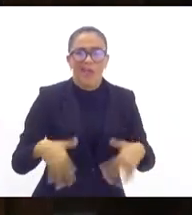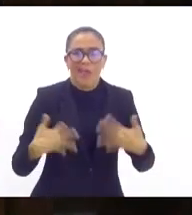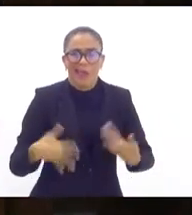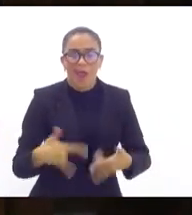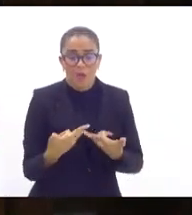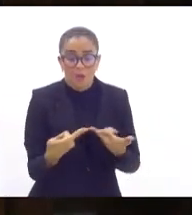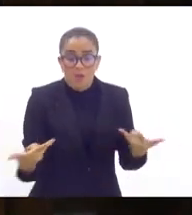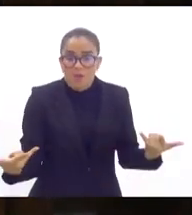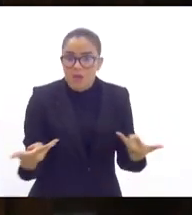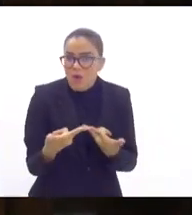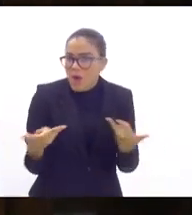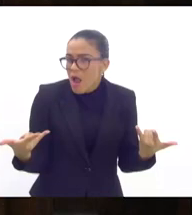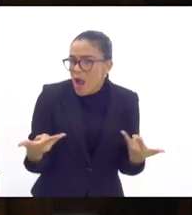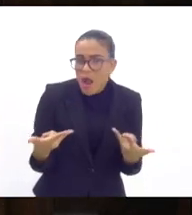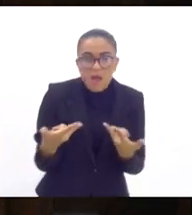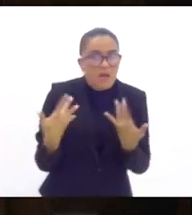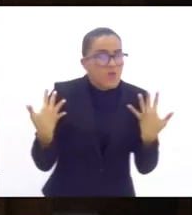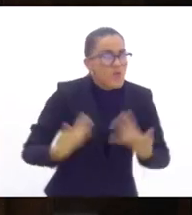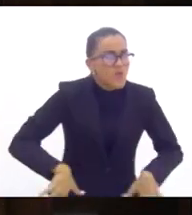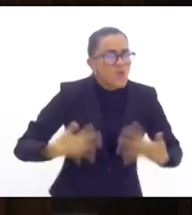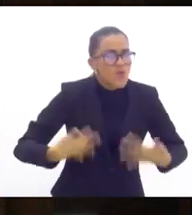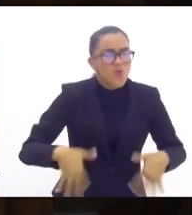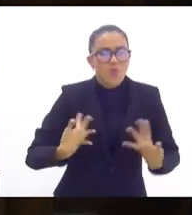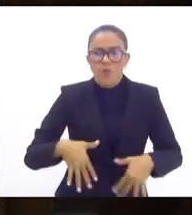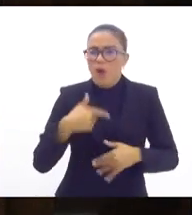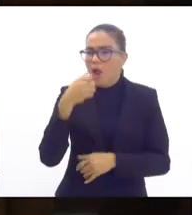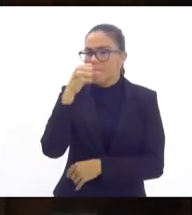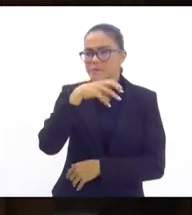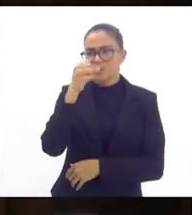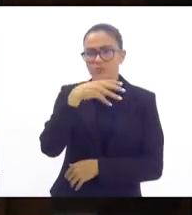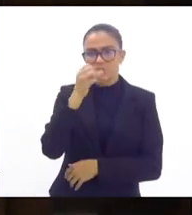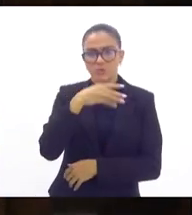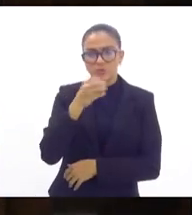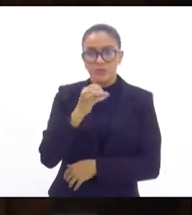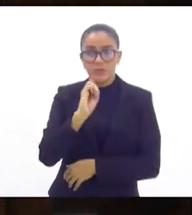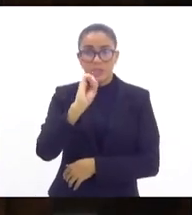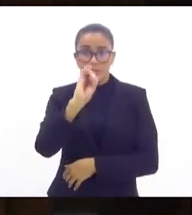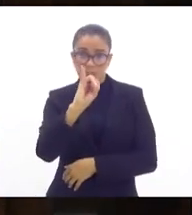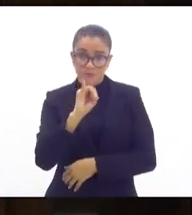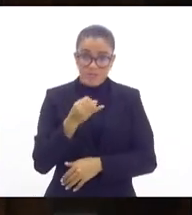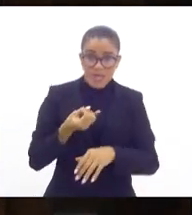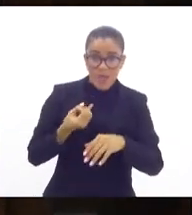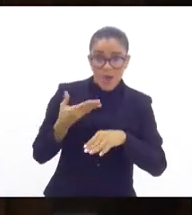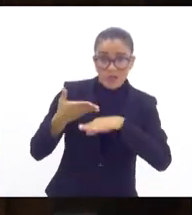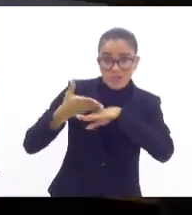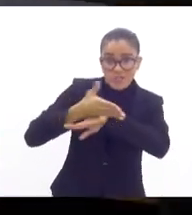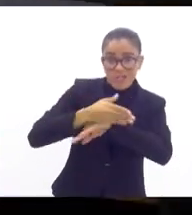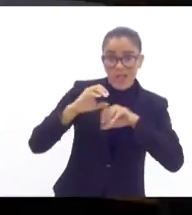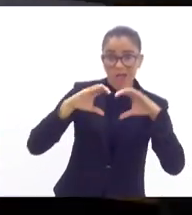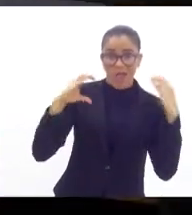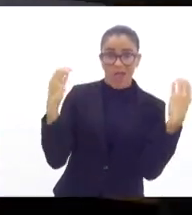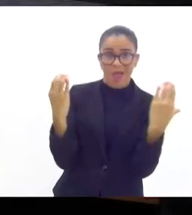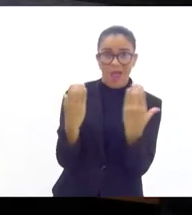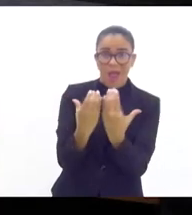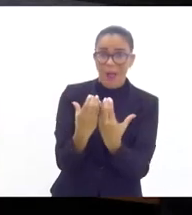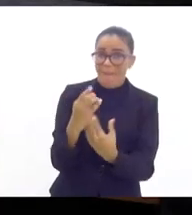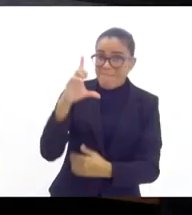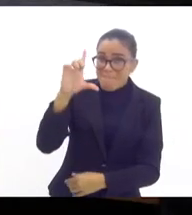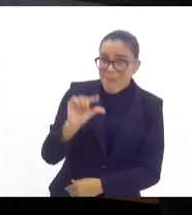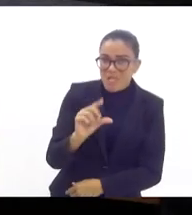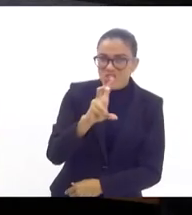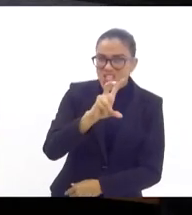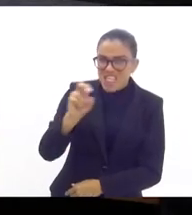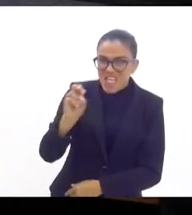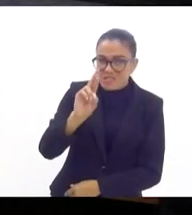ingresso o ingresso hoje é caríssimo um absurdo se você for para o Maracanã hoje com a sua família você não gasta menos de r$ 500